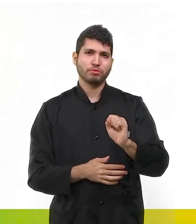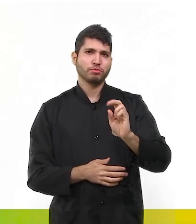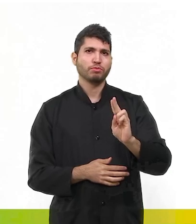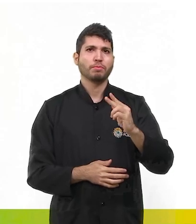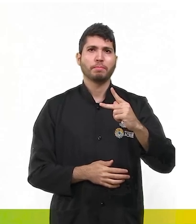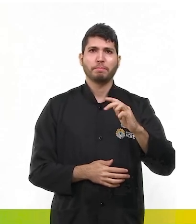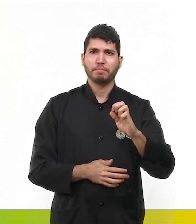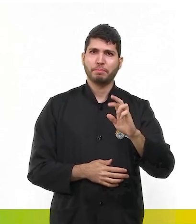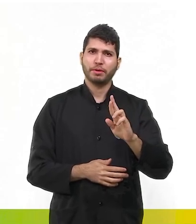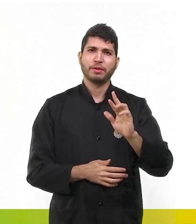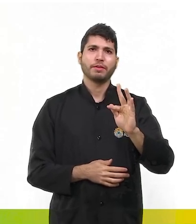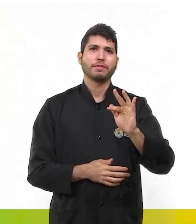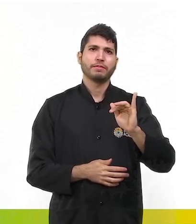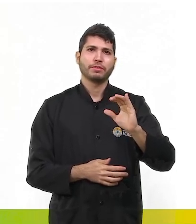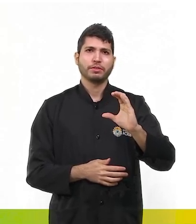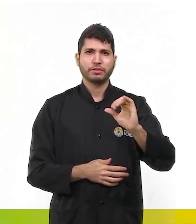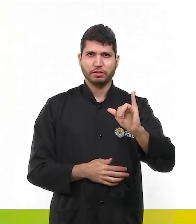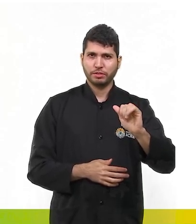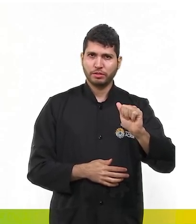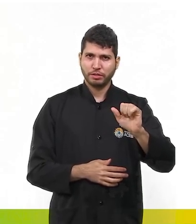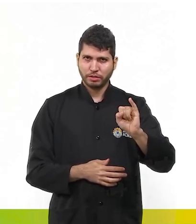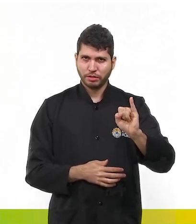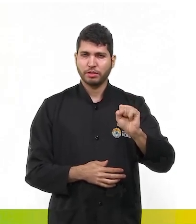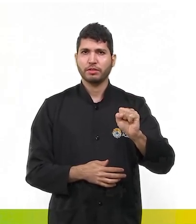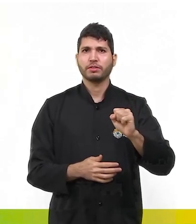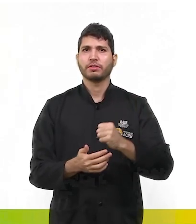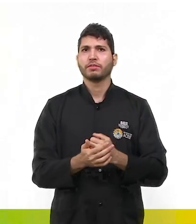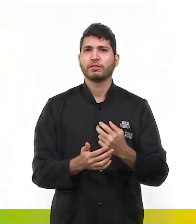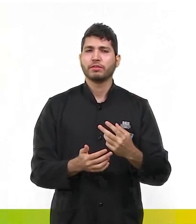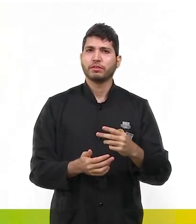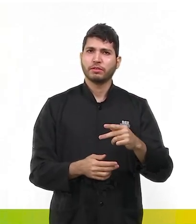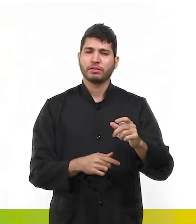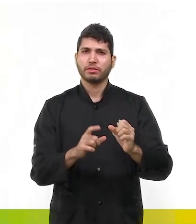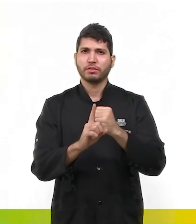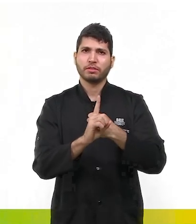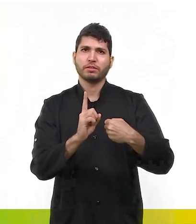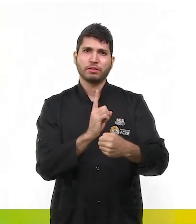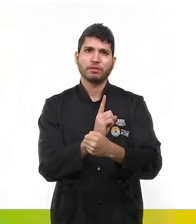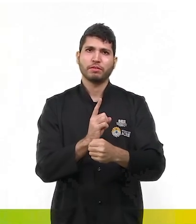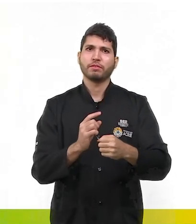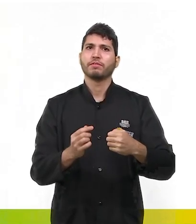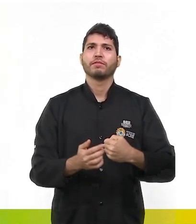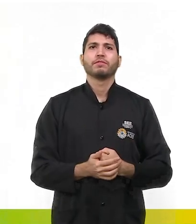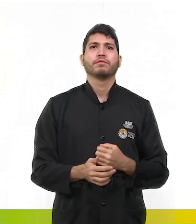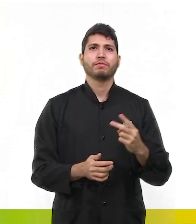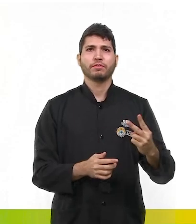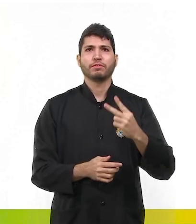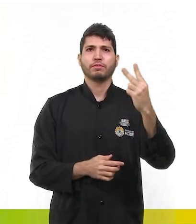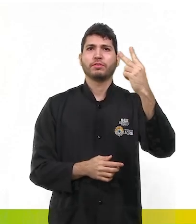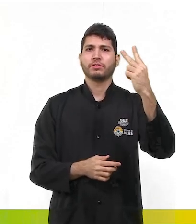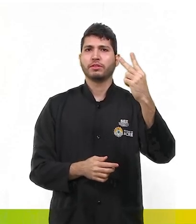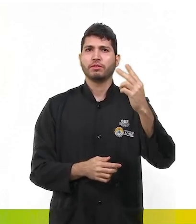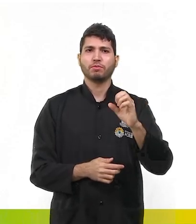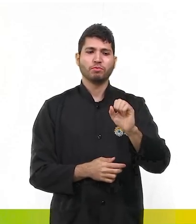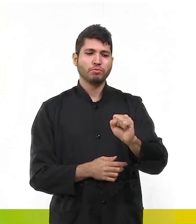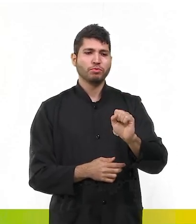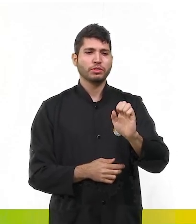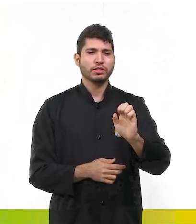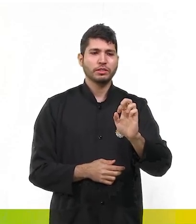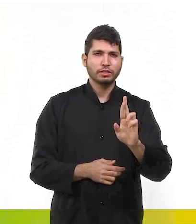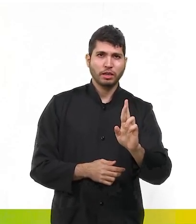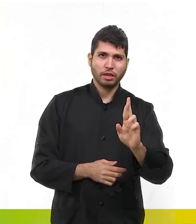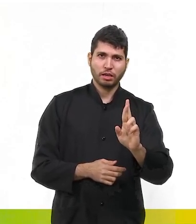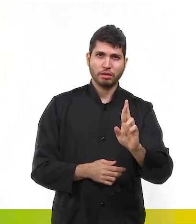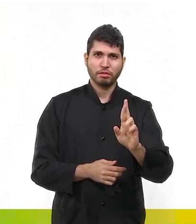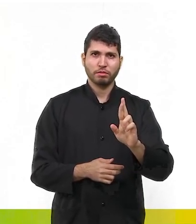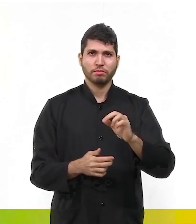que refletem uma sociedade que valoriza mais o ter do que o ser. Sim, hoje a nossa sociedade é mais baseada pelaquilo